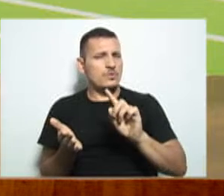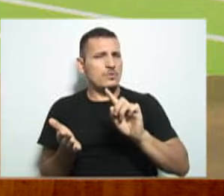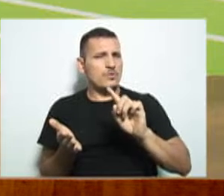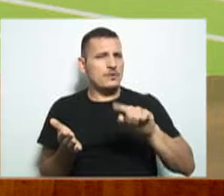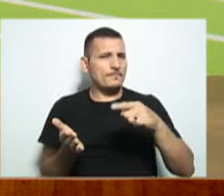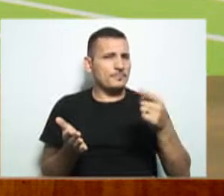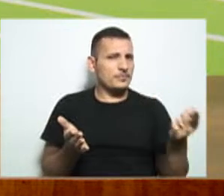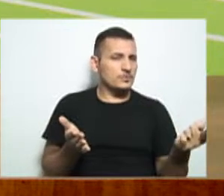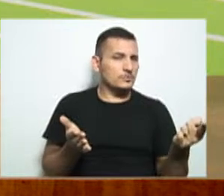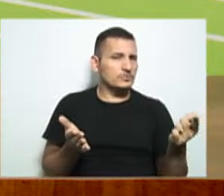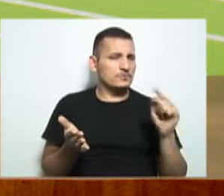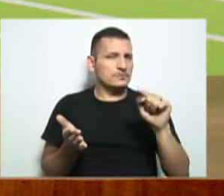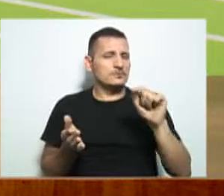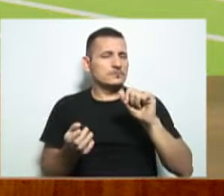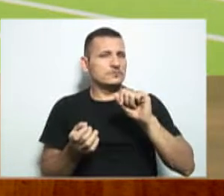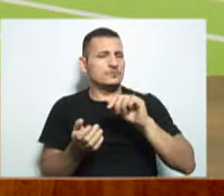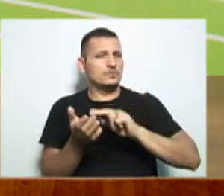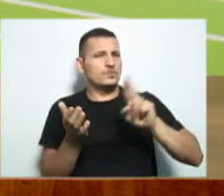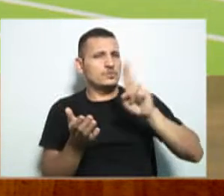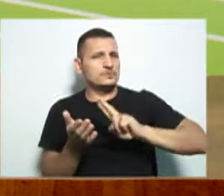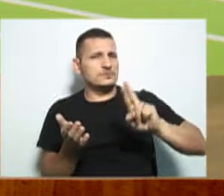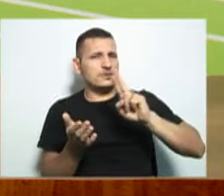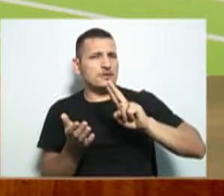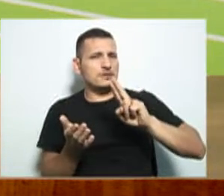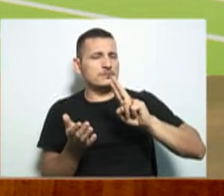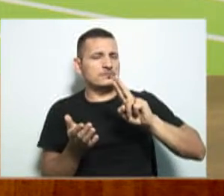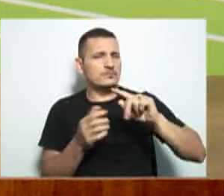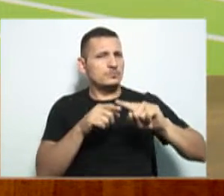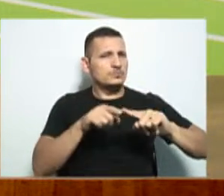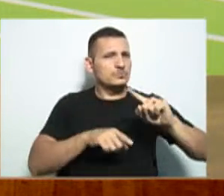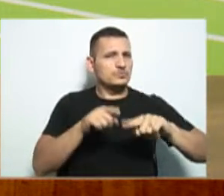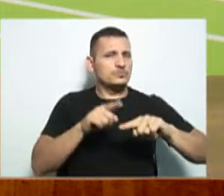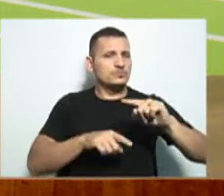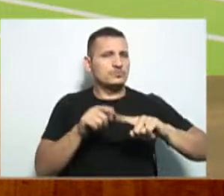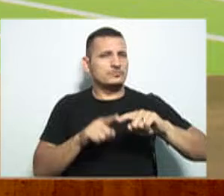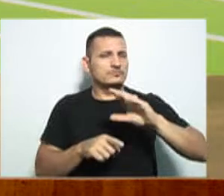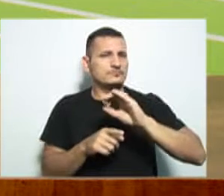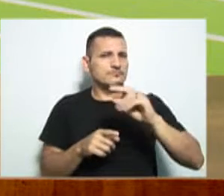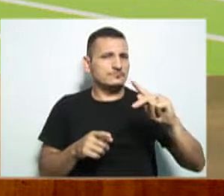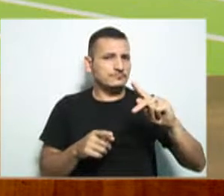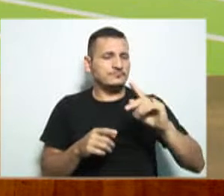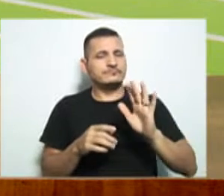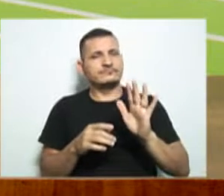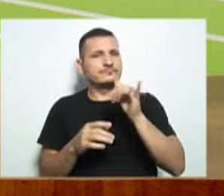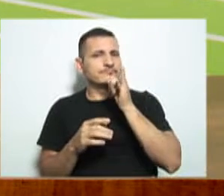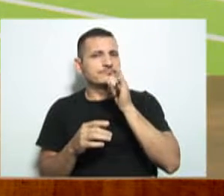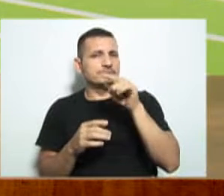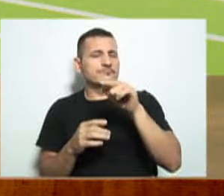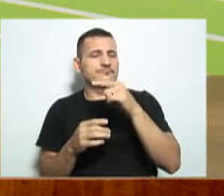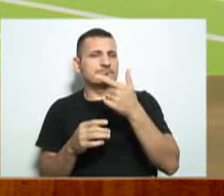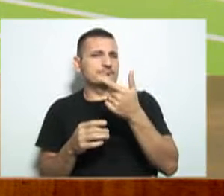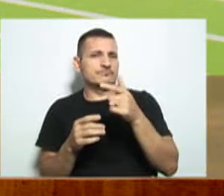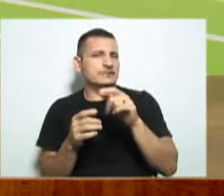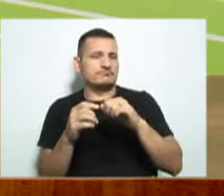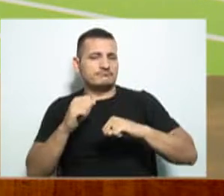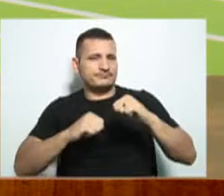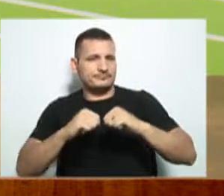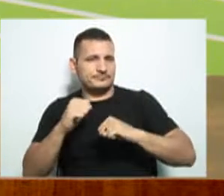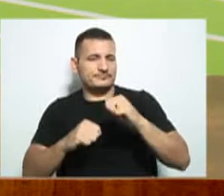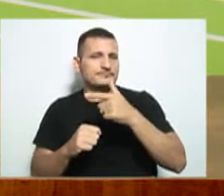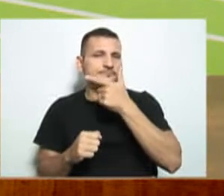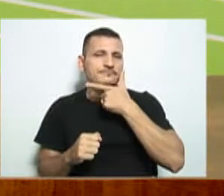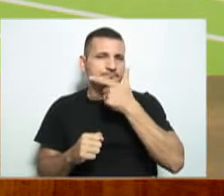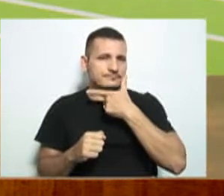você utilizar os produtos da cooperativa? Vamos lá, vocês produzem queijo. Quando que eu